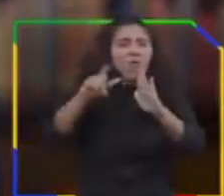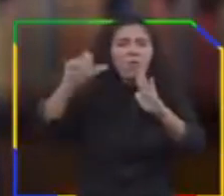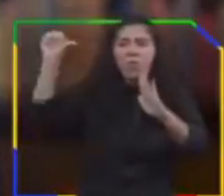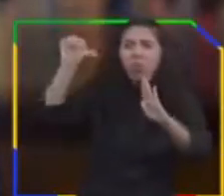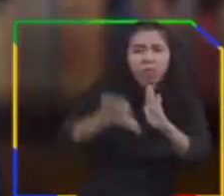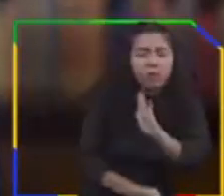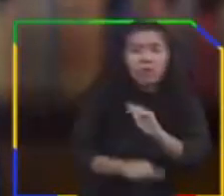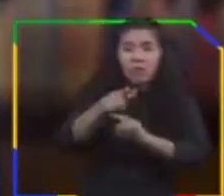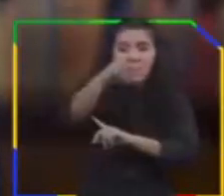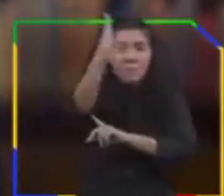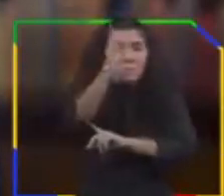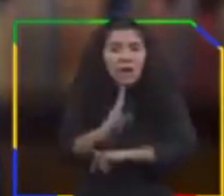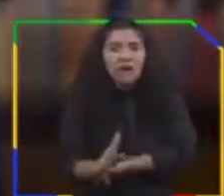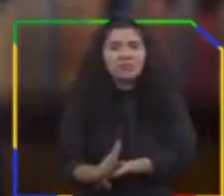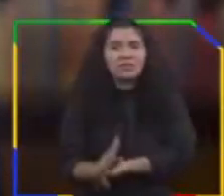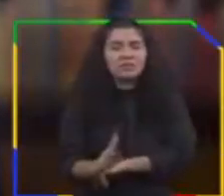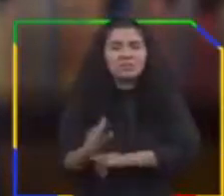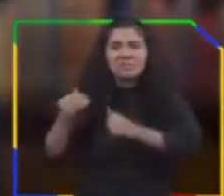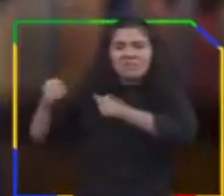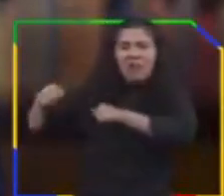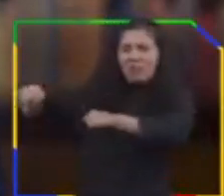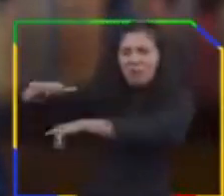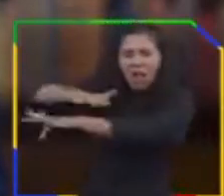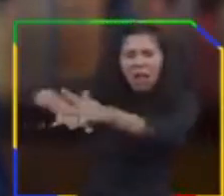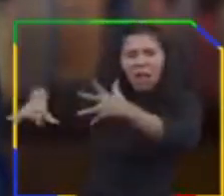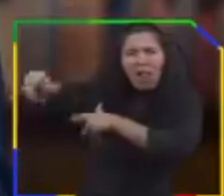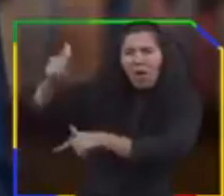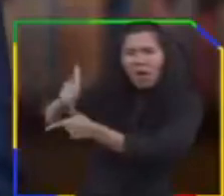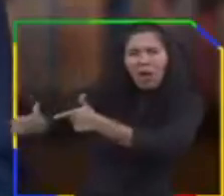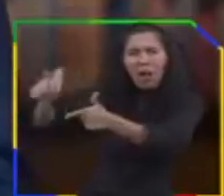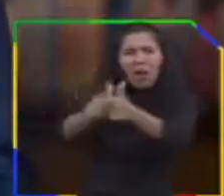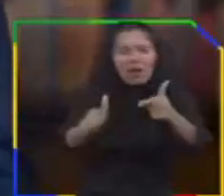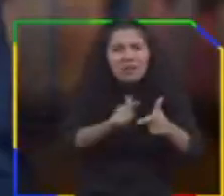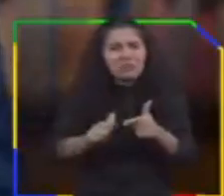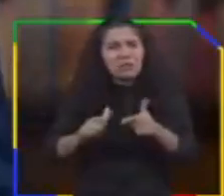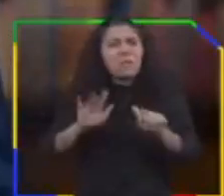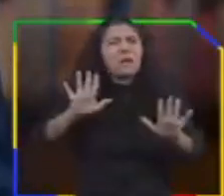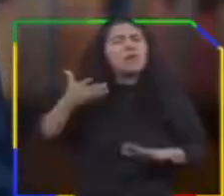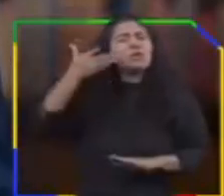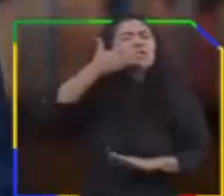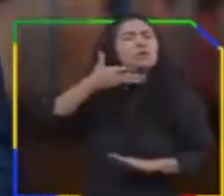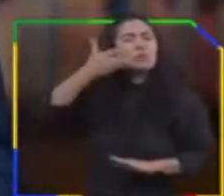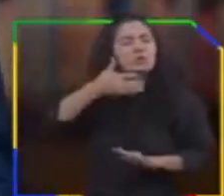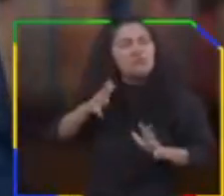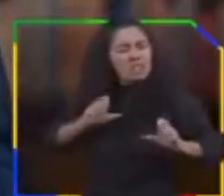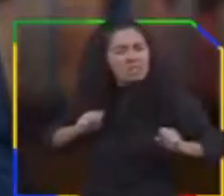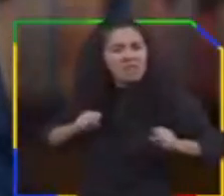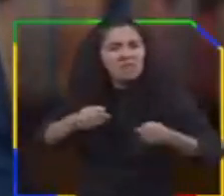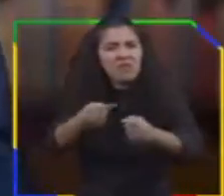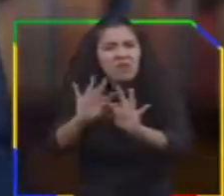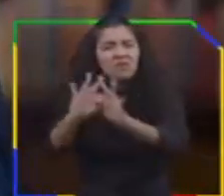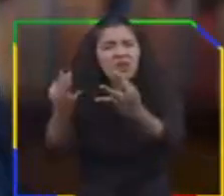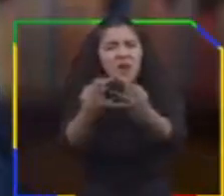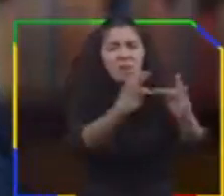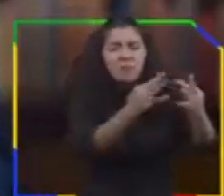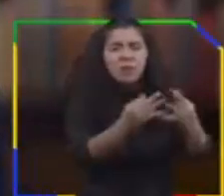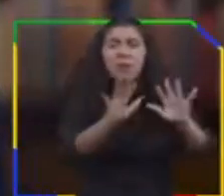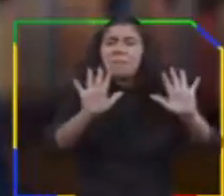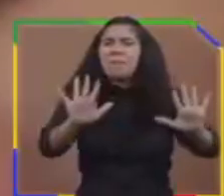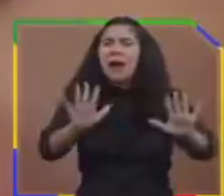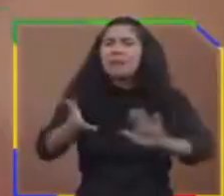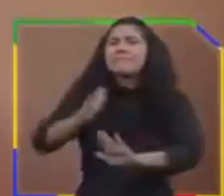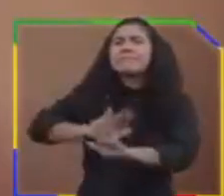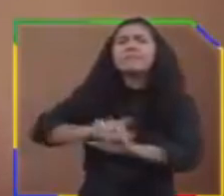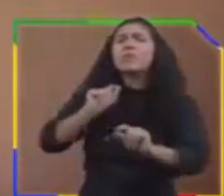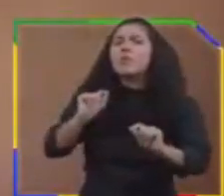8,25. O Brasil era um país em ruínas. Deviam defender a família, mas deixaram milhões de famílias